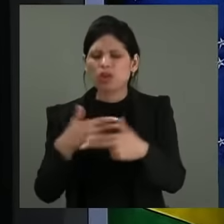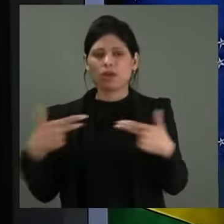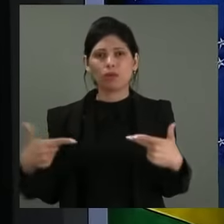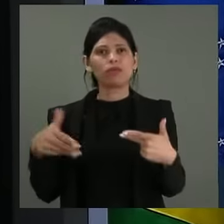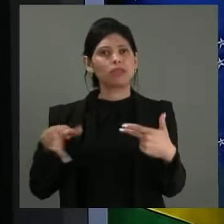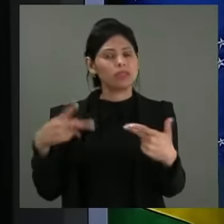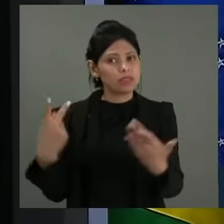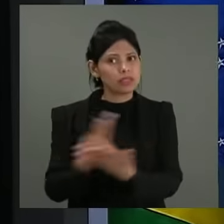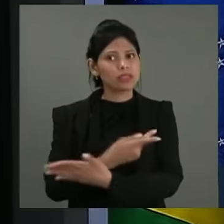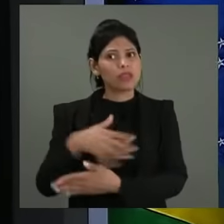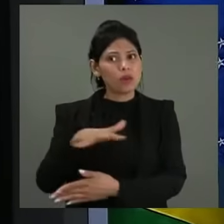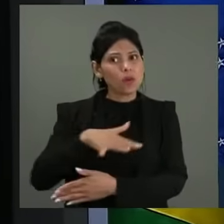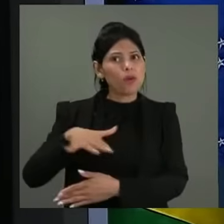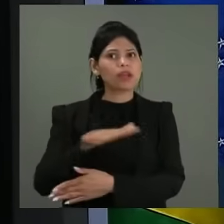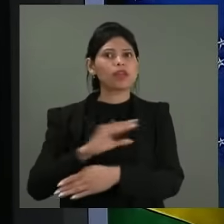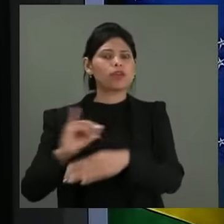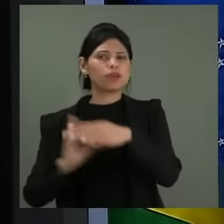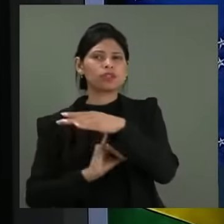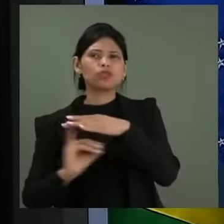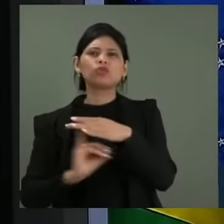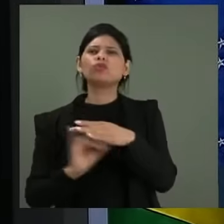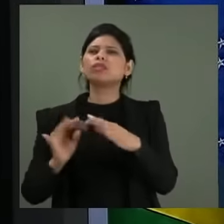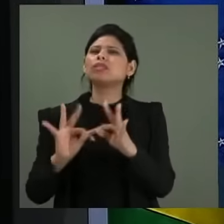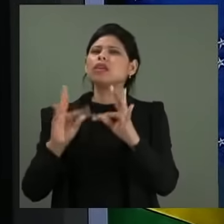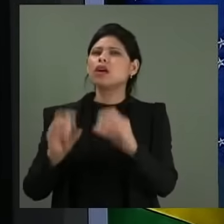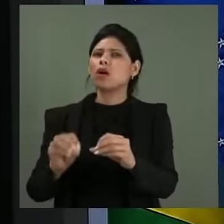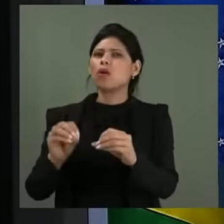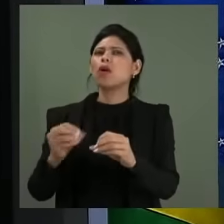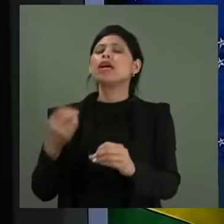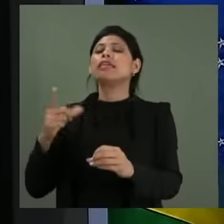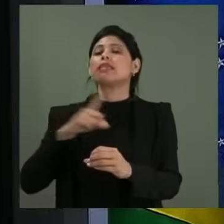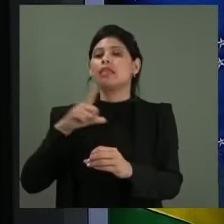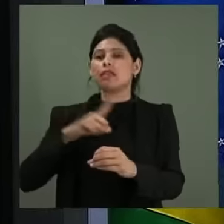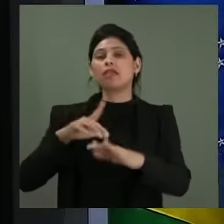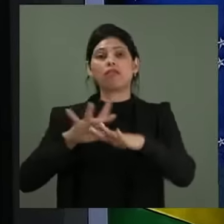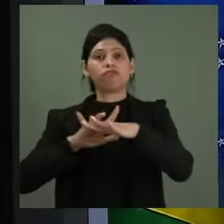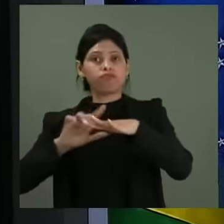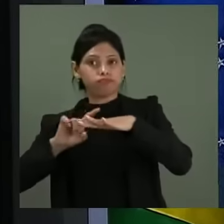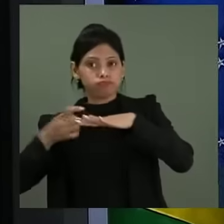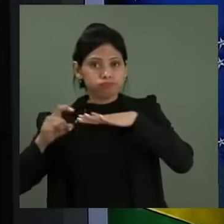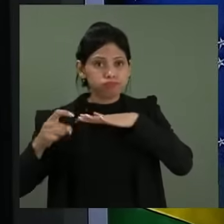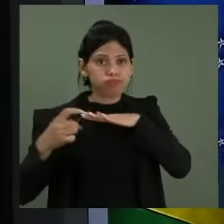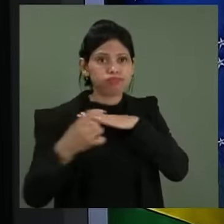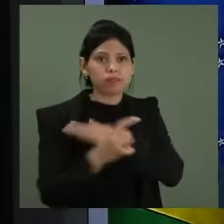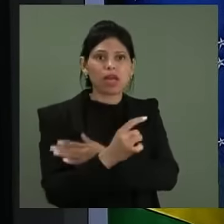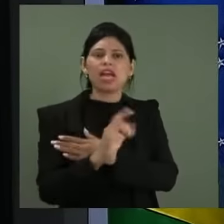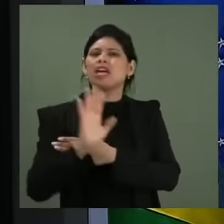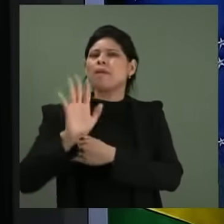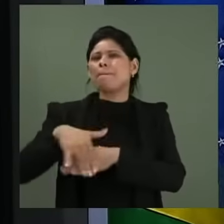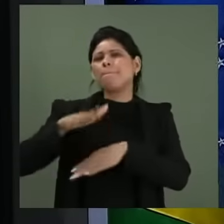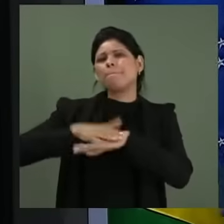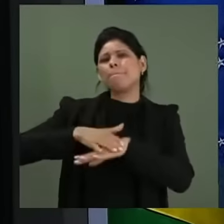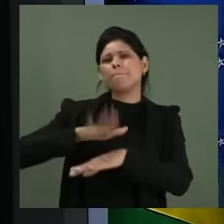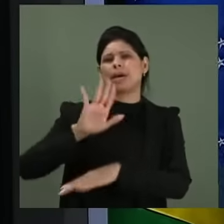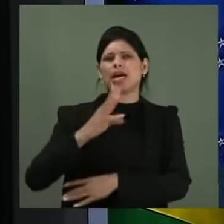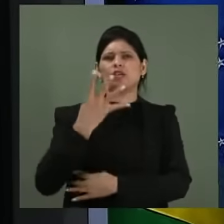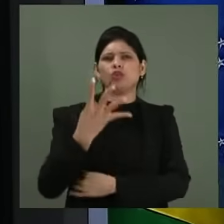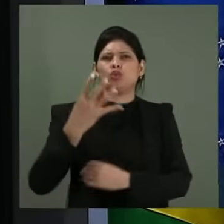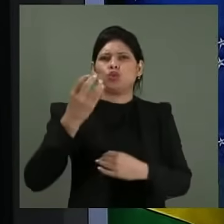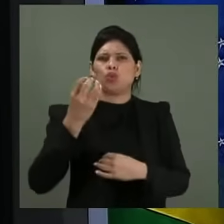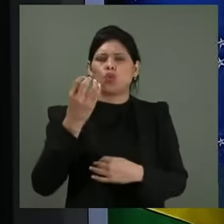institucional, temos o famigerado inquérito das fake news, que já perdura por mais de 4 anos, é uma